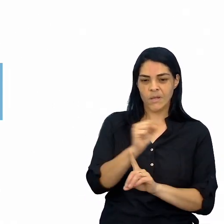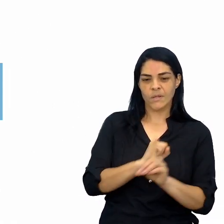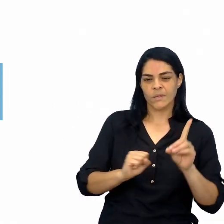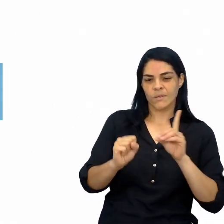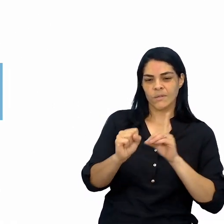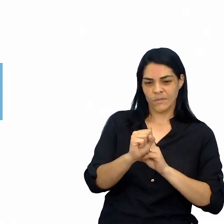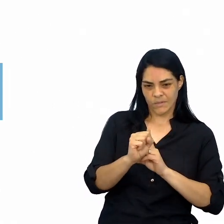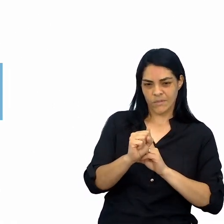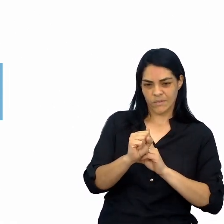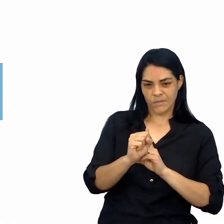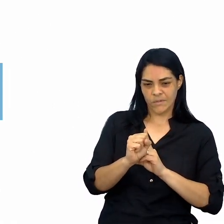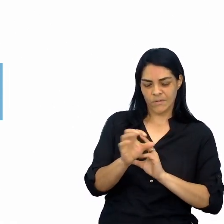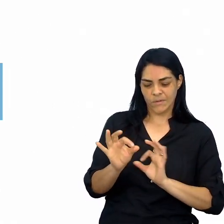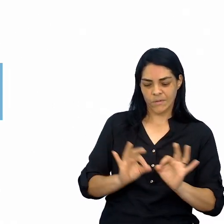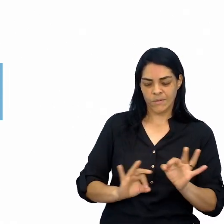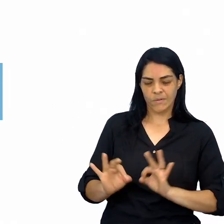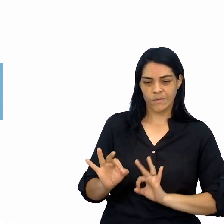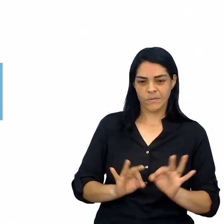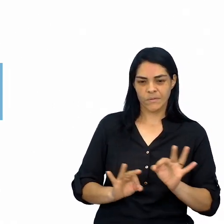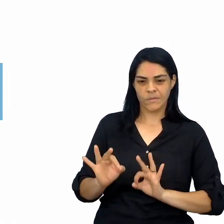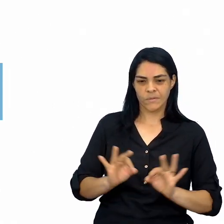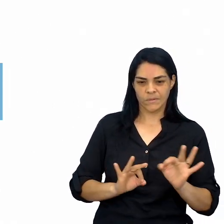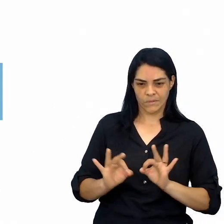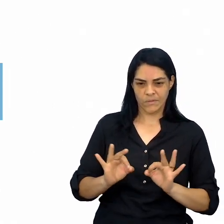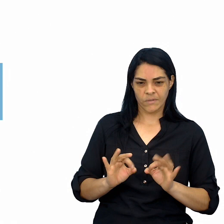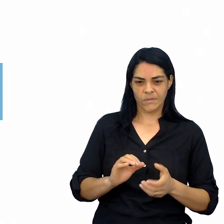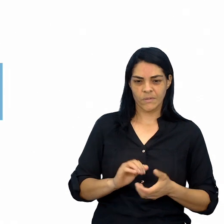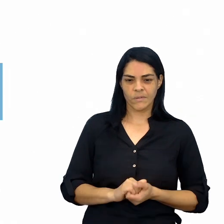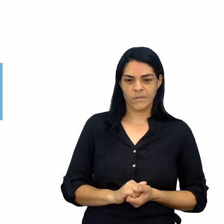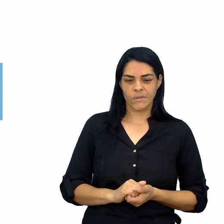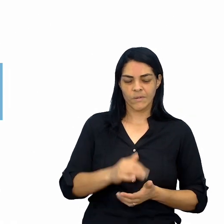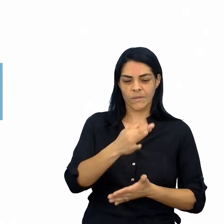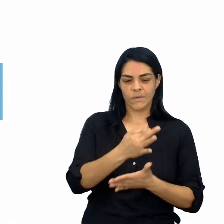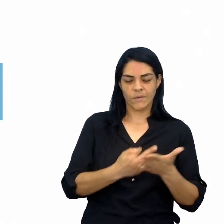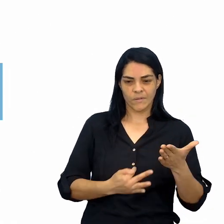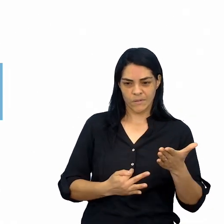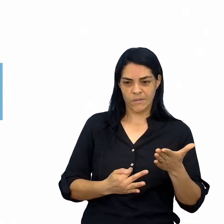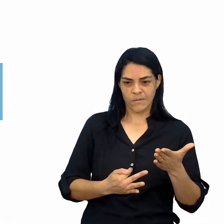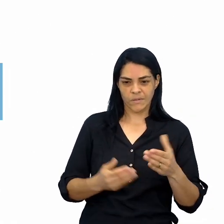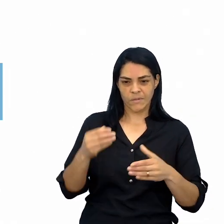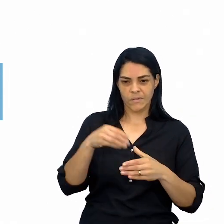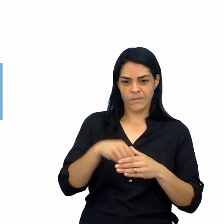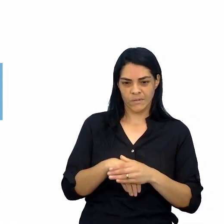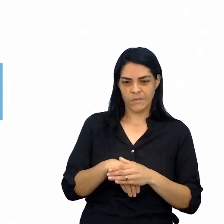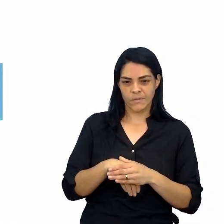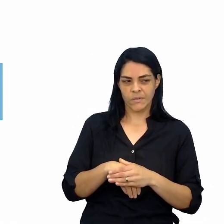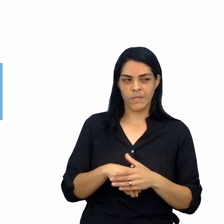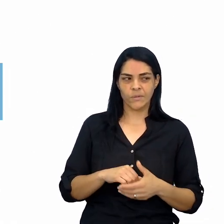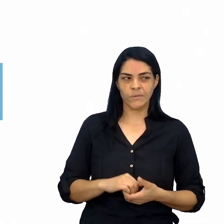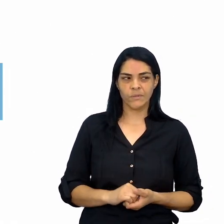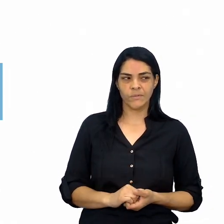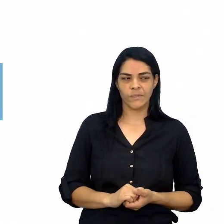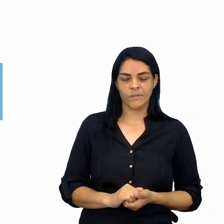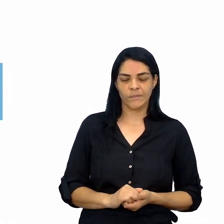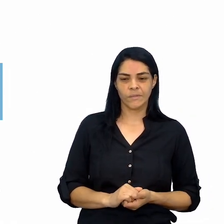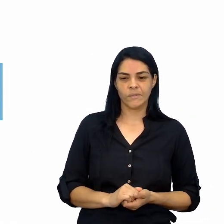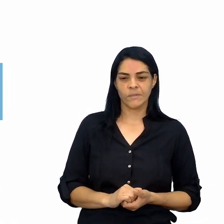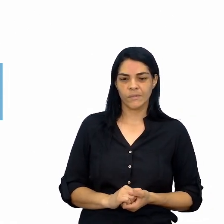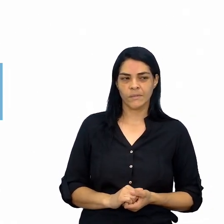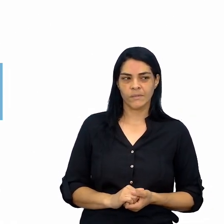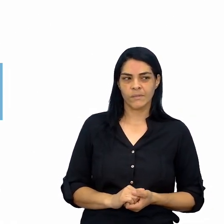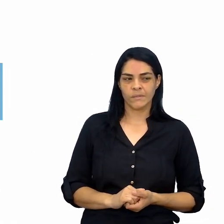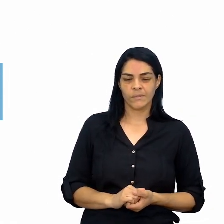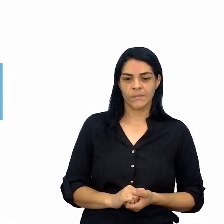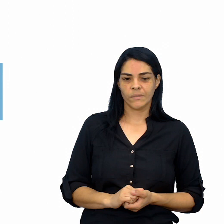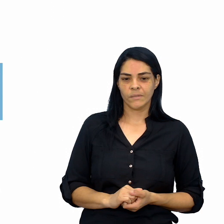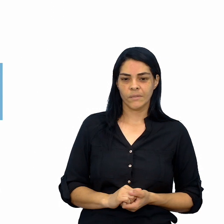ele está produzindo um determinado texto dentro de um determinado campo.